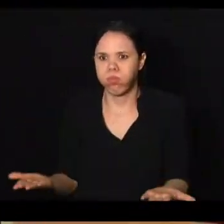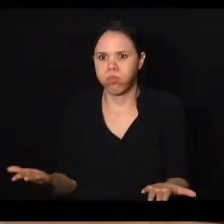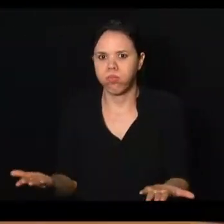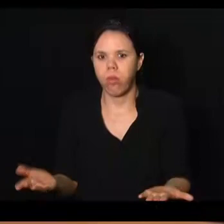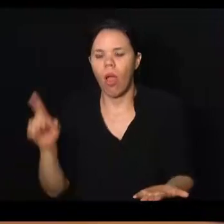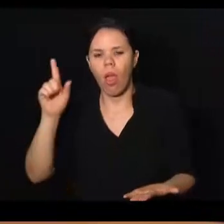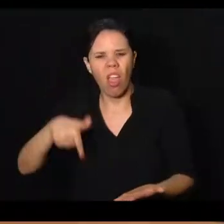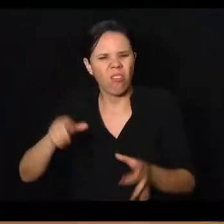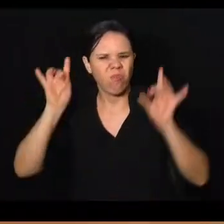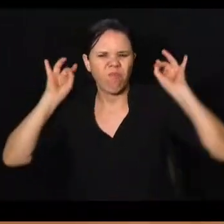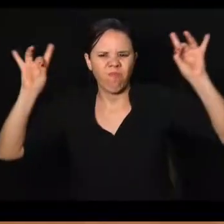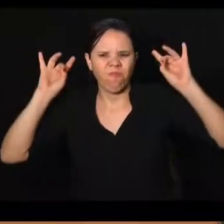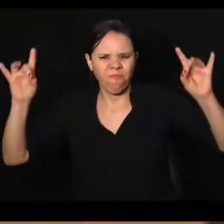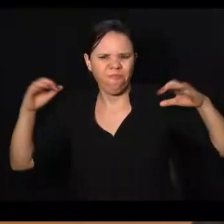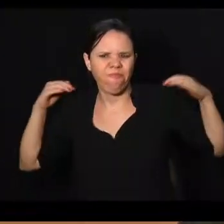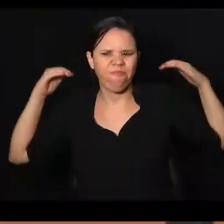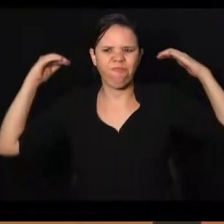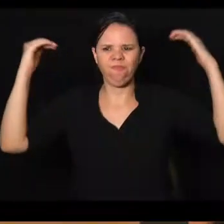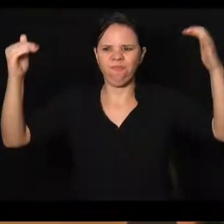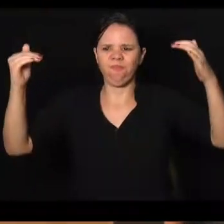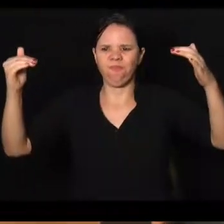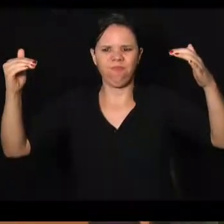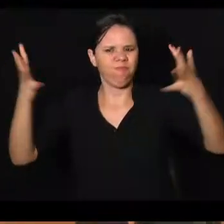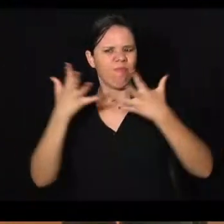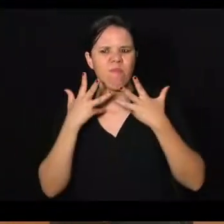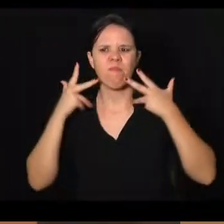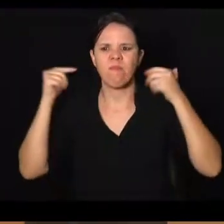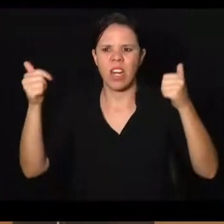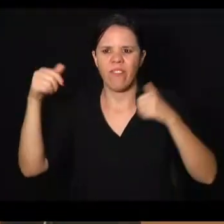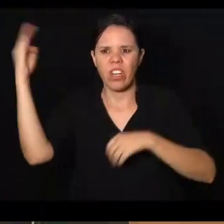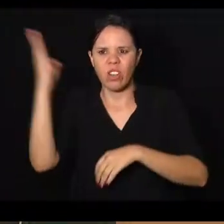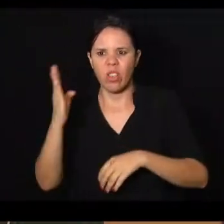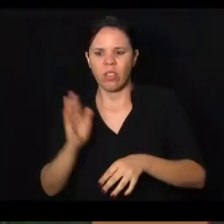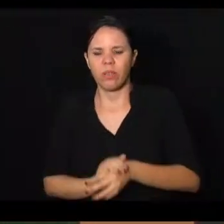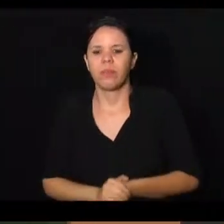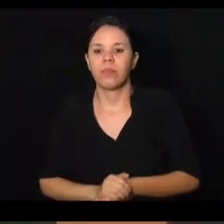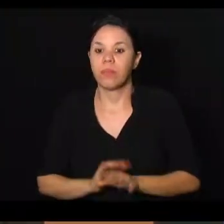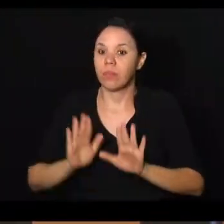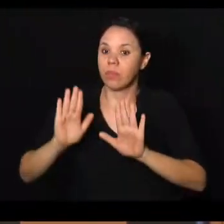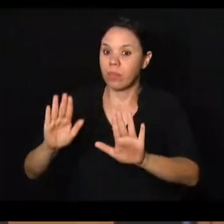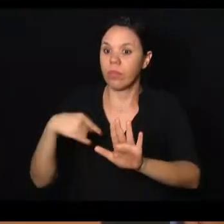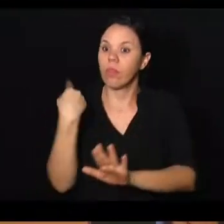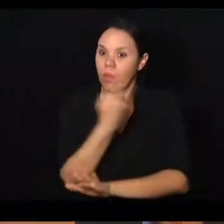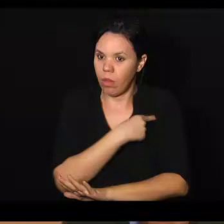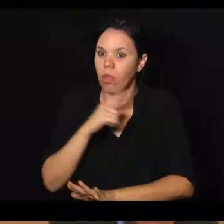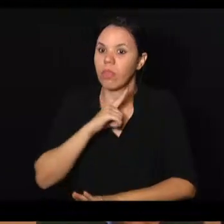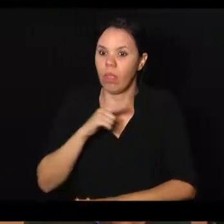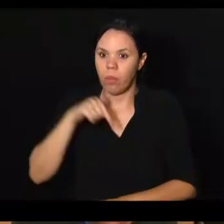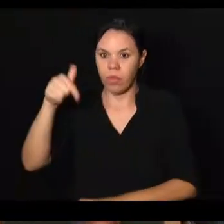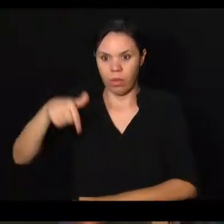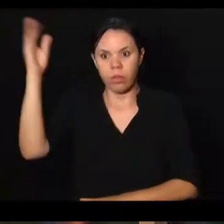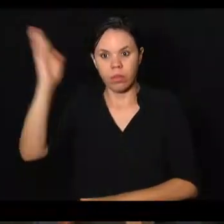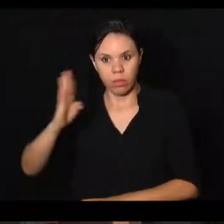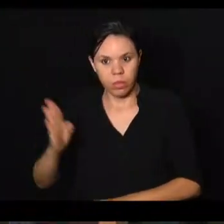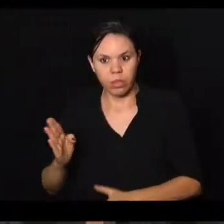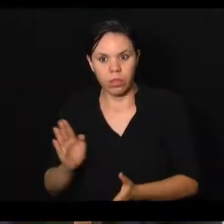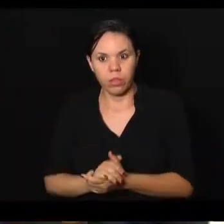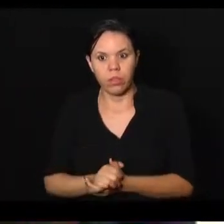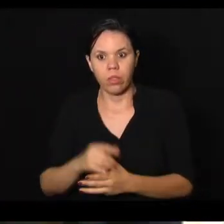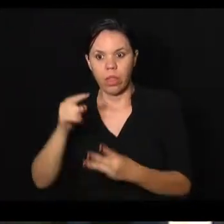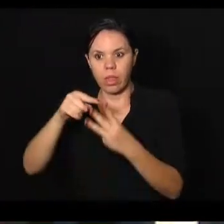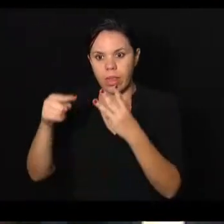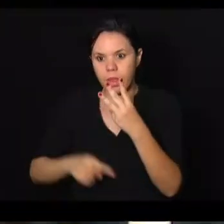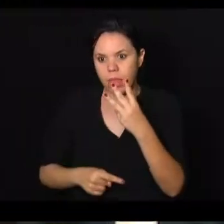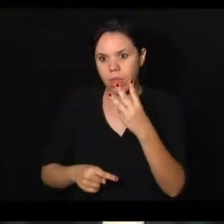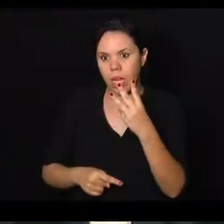nação é incrível, essa nação é extraordinária. Mas nós temos no Brasil 3